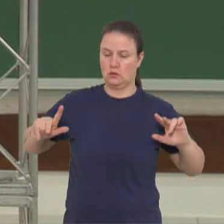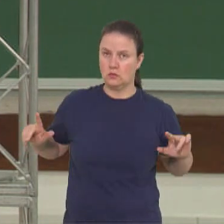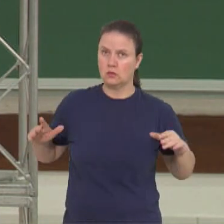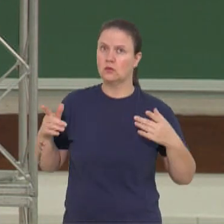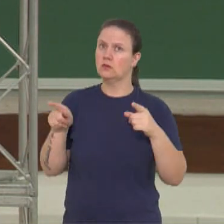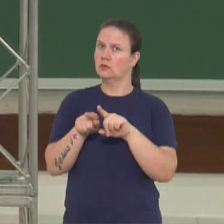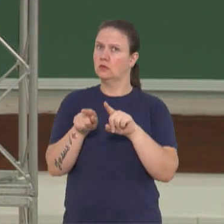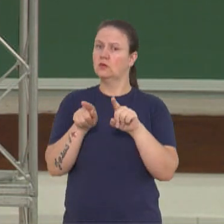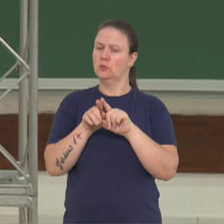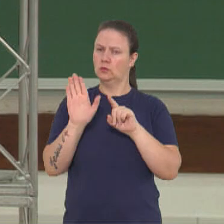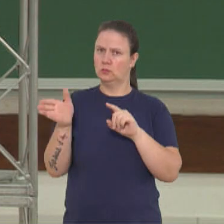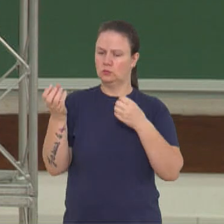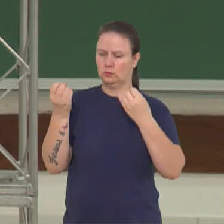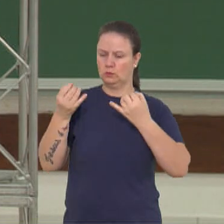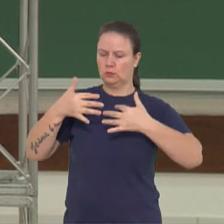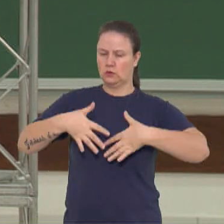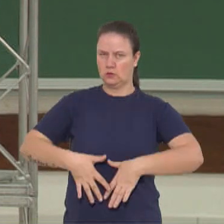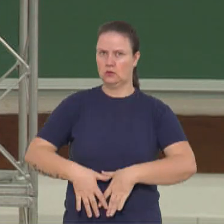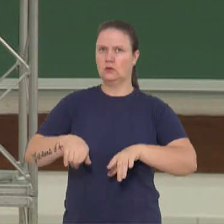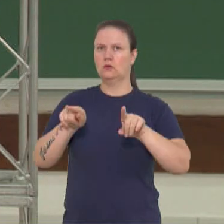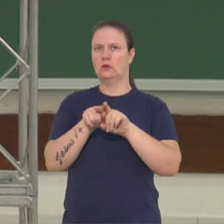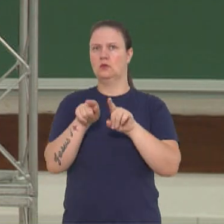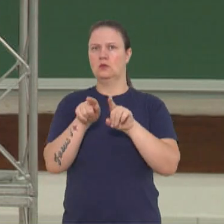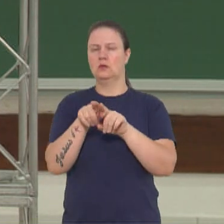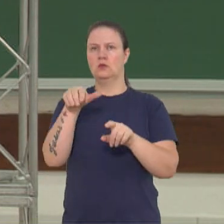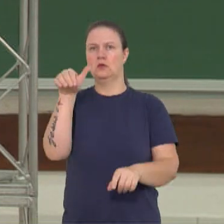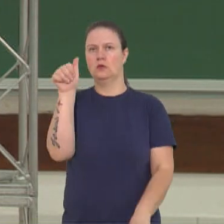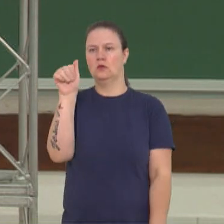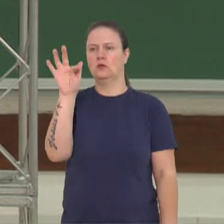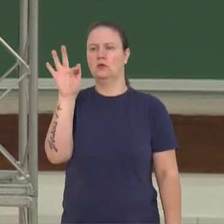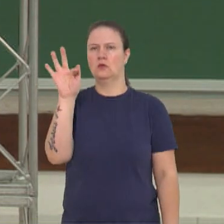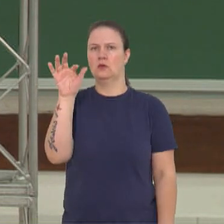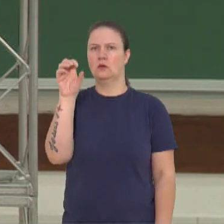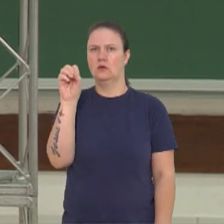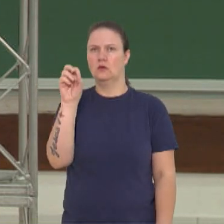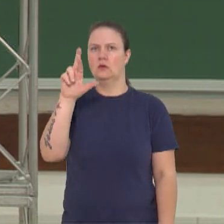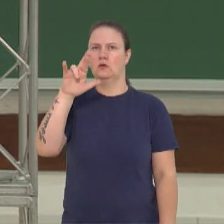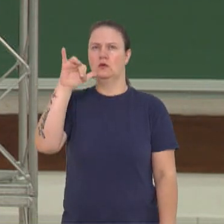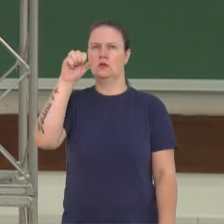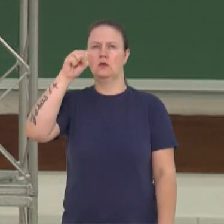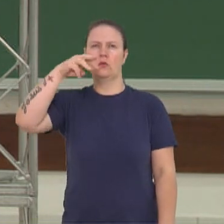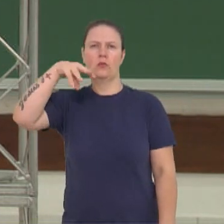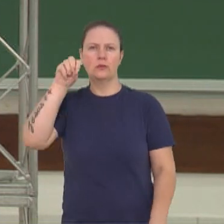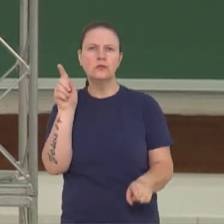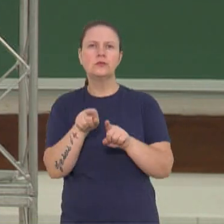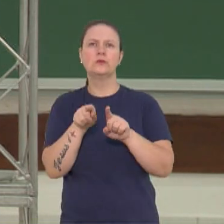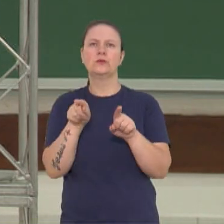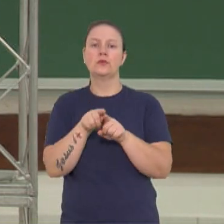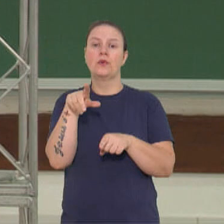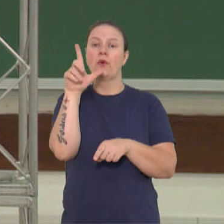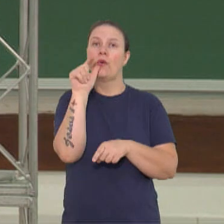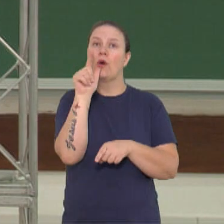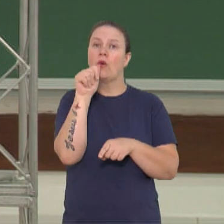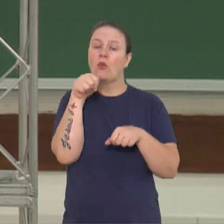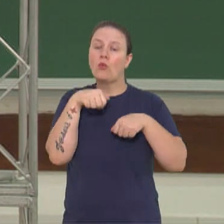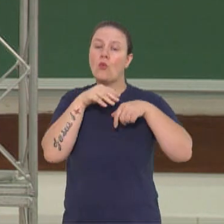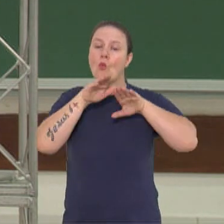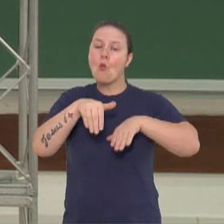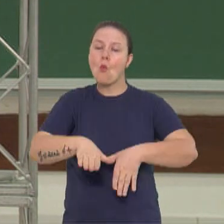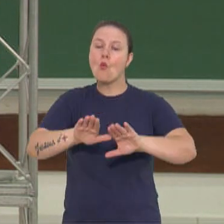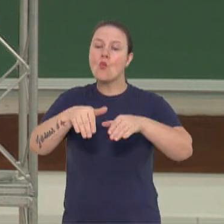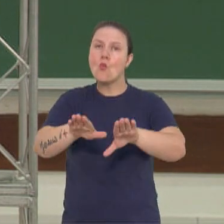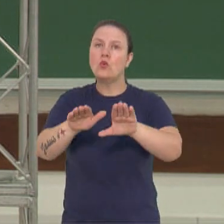nós trabalhamos já o aforismo do Heráclito na aula passada, no mesmo rio não